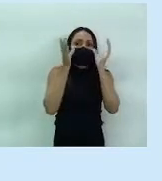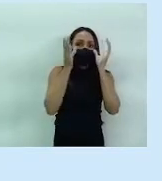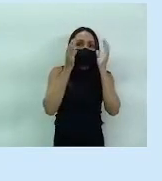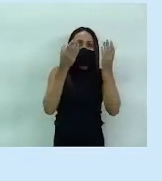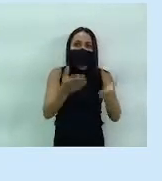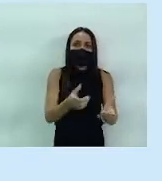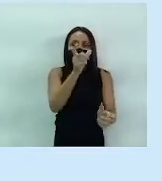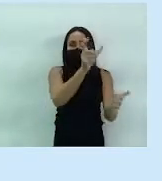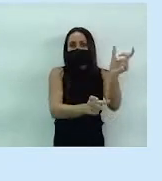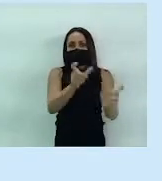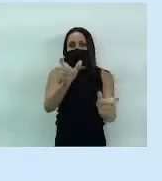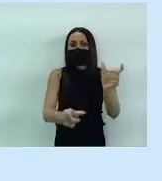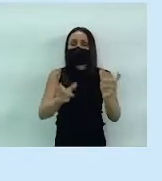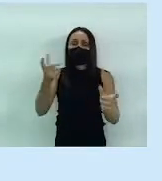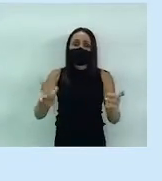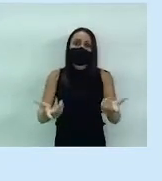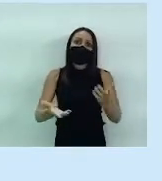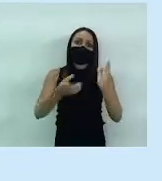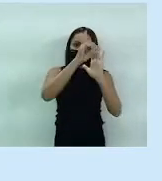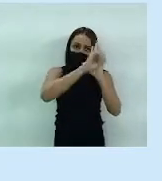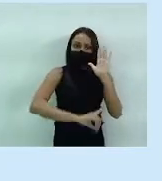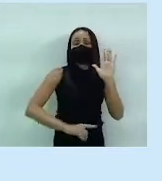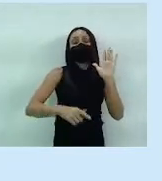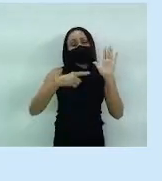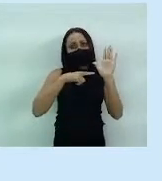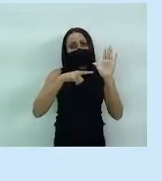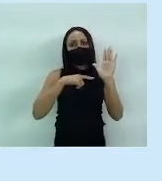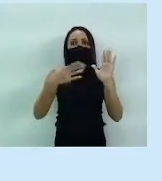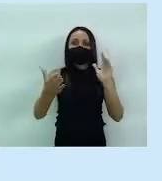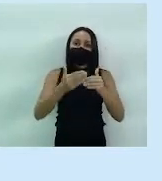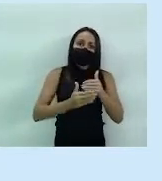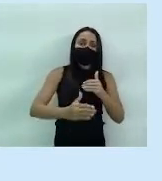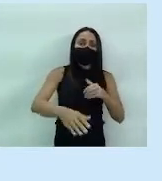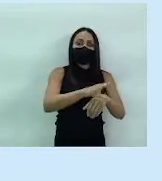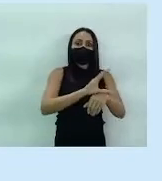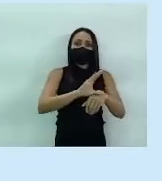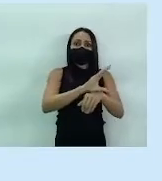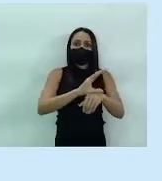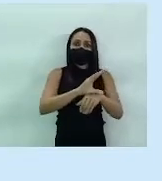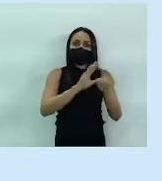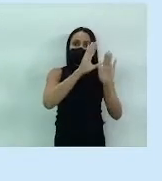são reconhecidos como sujeitos de direitos, a partir da Constituição do Estatuto.